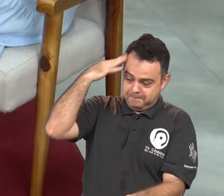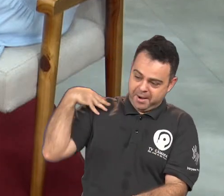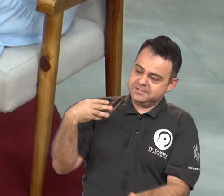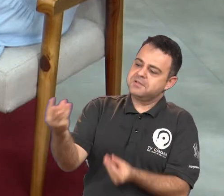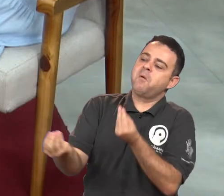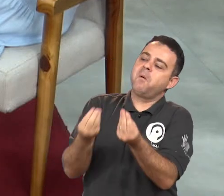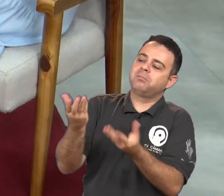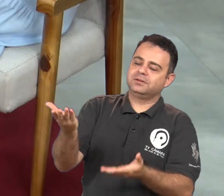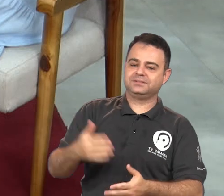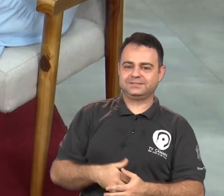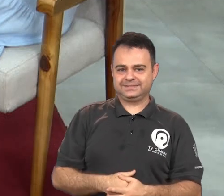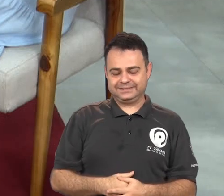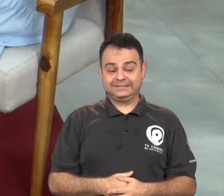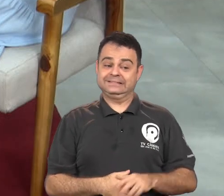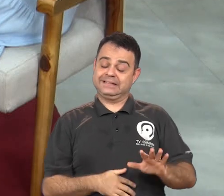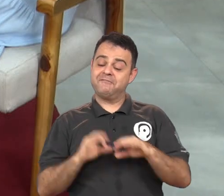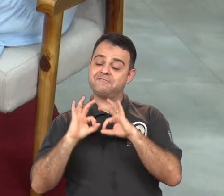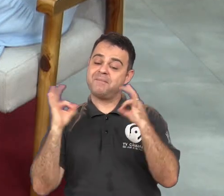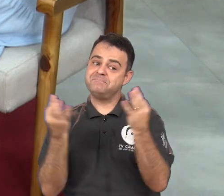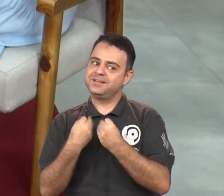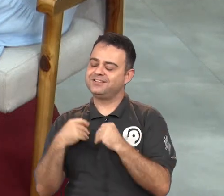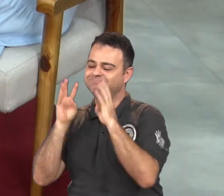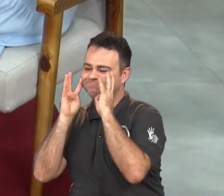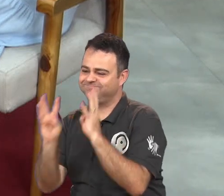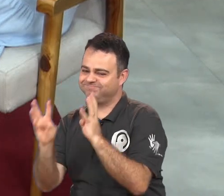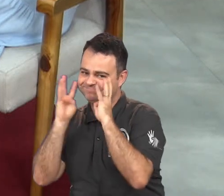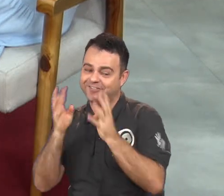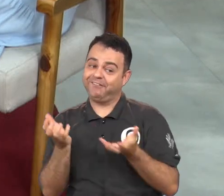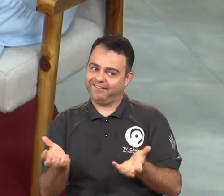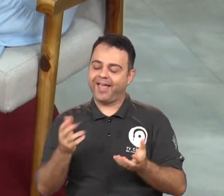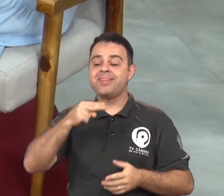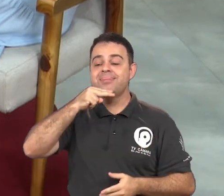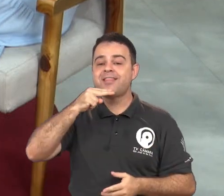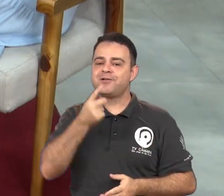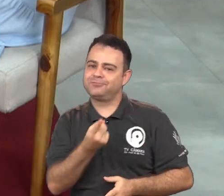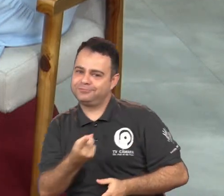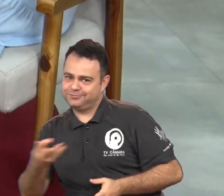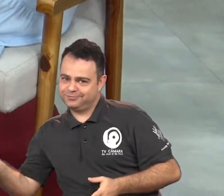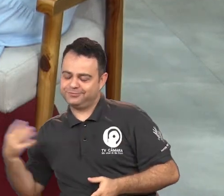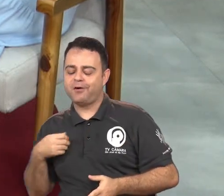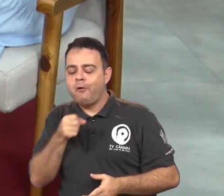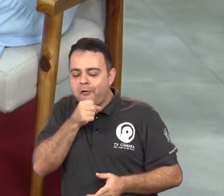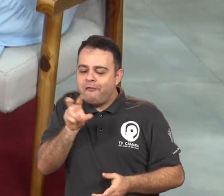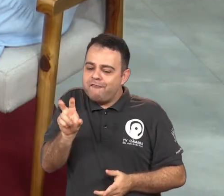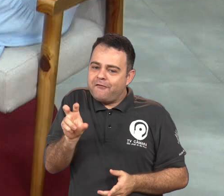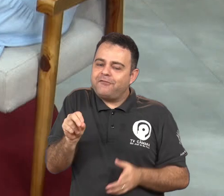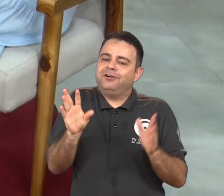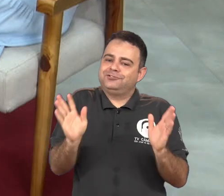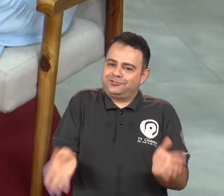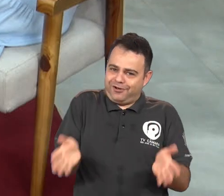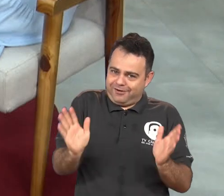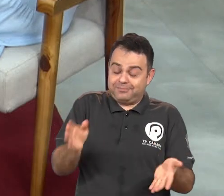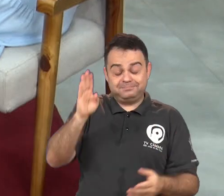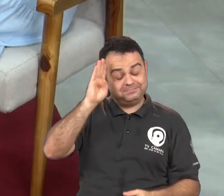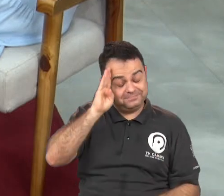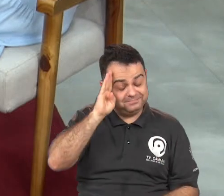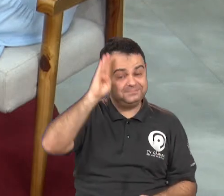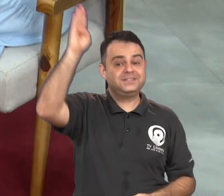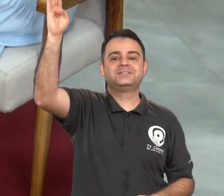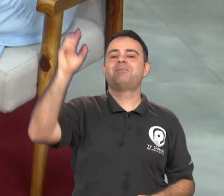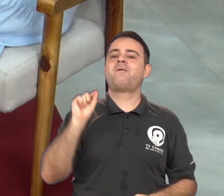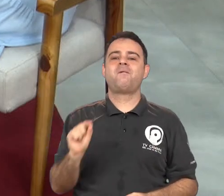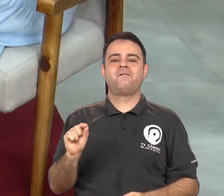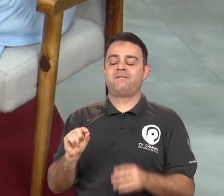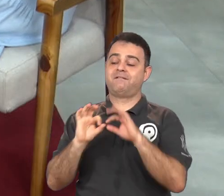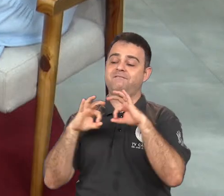eu quero também dar muita atenção para minha família, para os meus netos, sou avó. Eu falo que a parte mais importante de tudo isso é eu